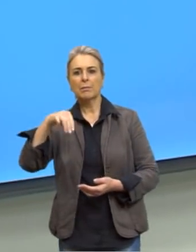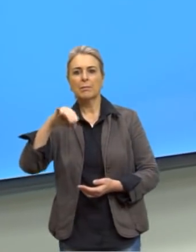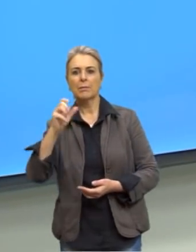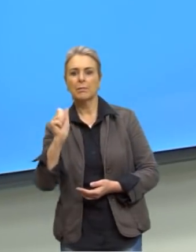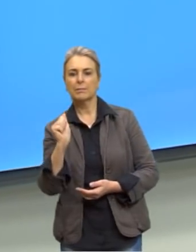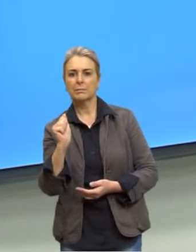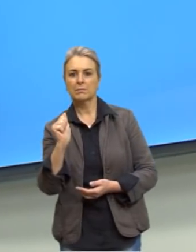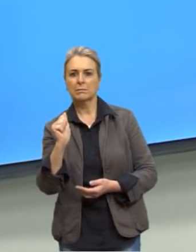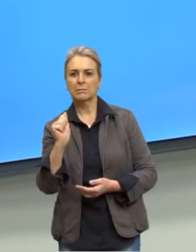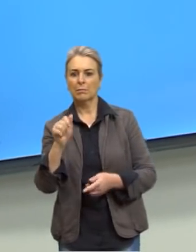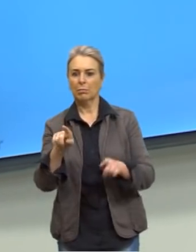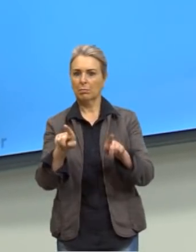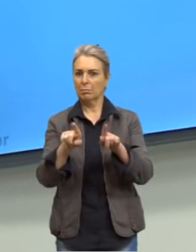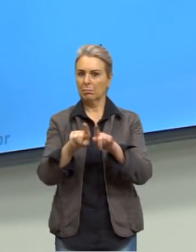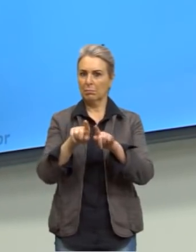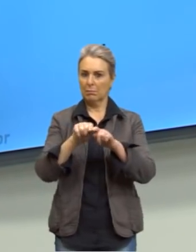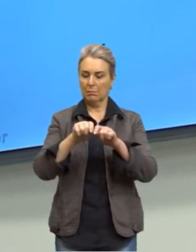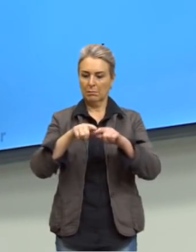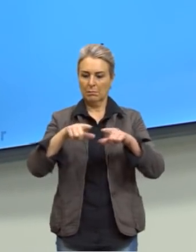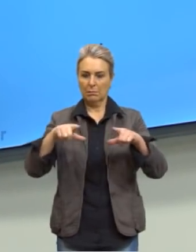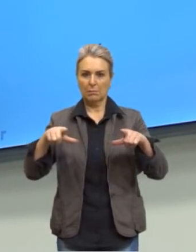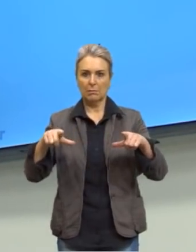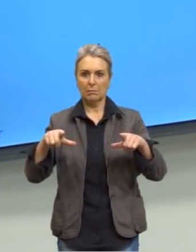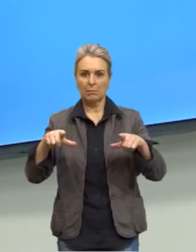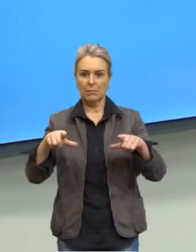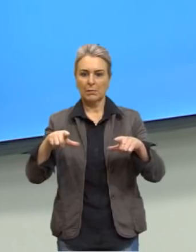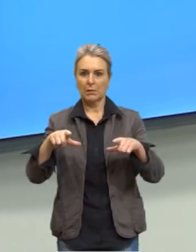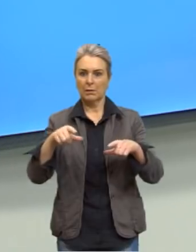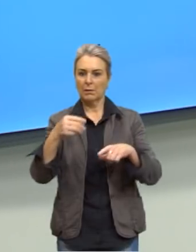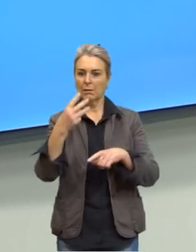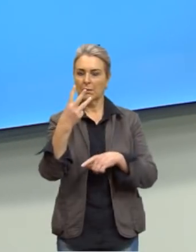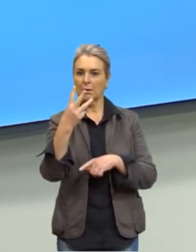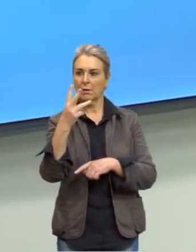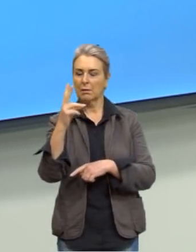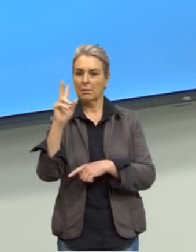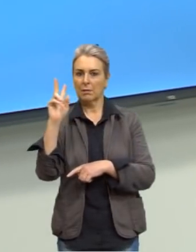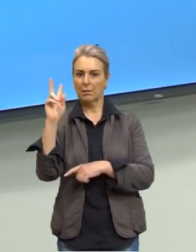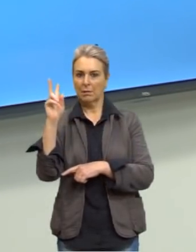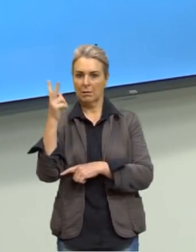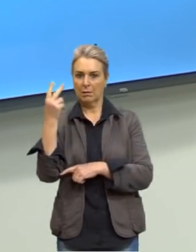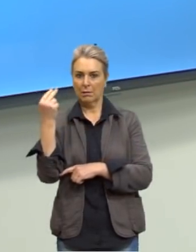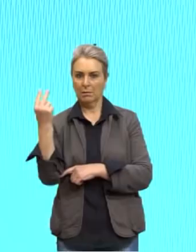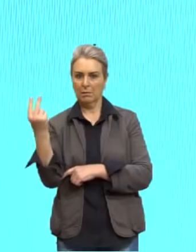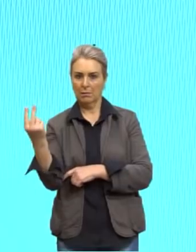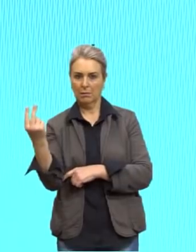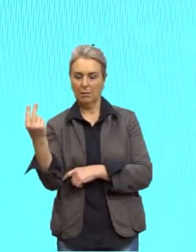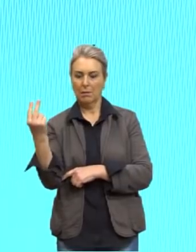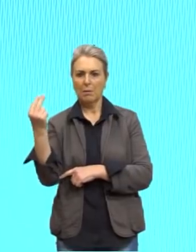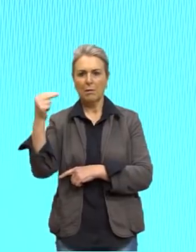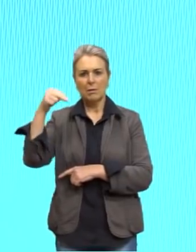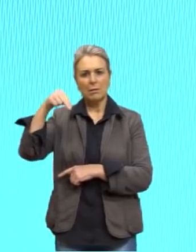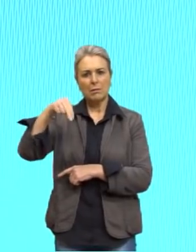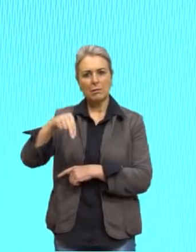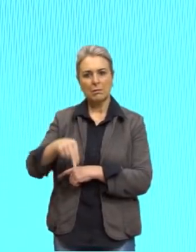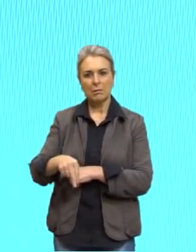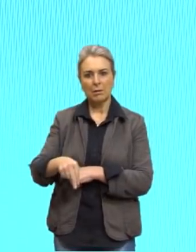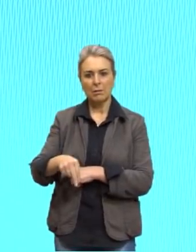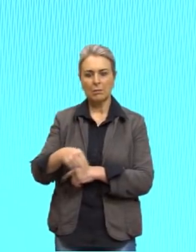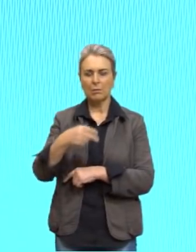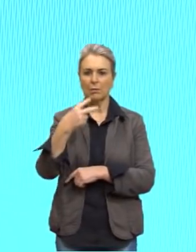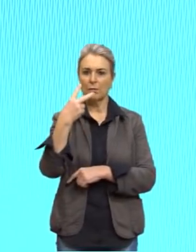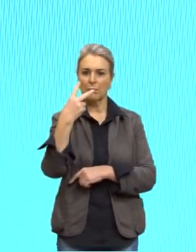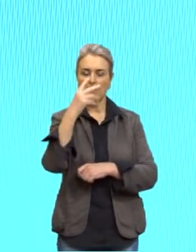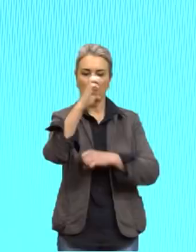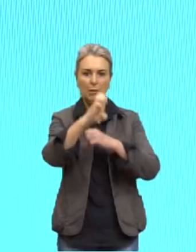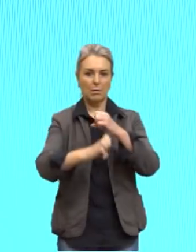ser a mesma geometria porque eu tenho 13 hidrogênios mas um nitrogênio tem um parque de elétrons não